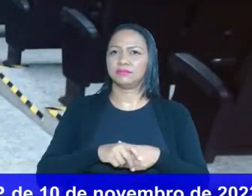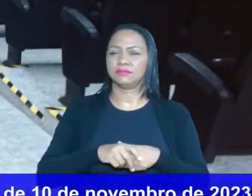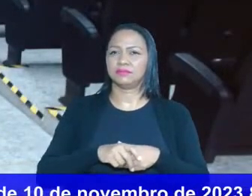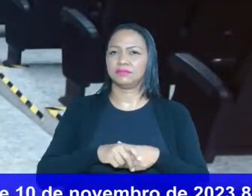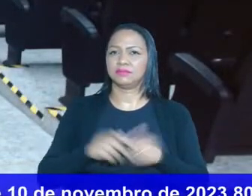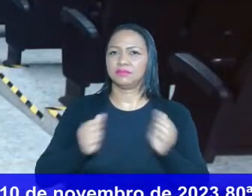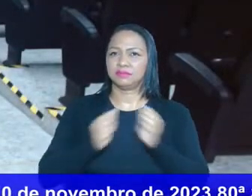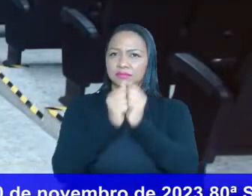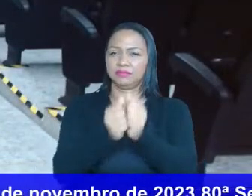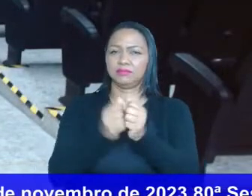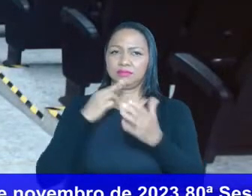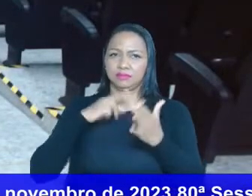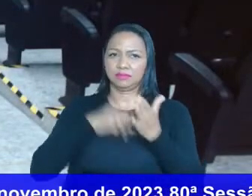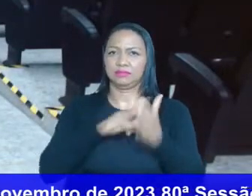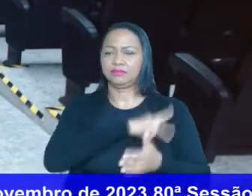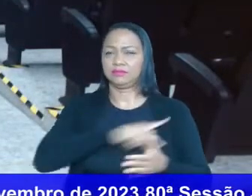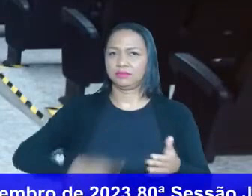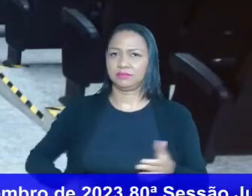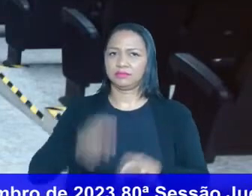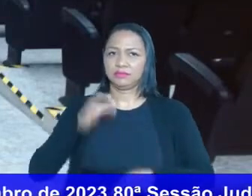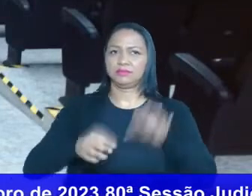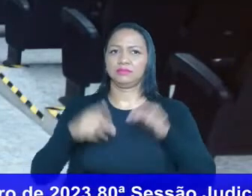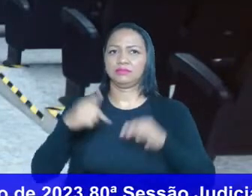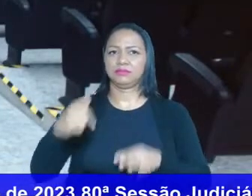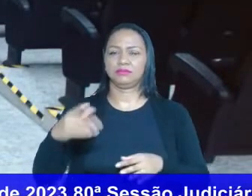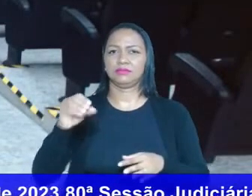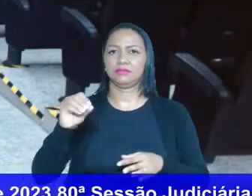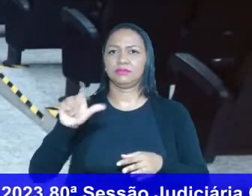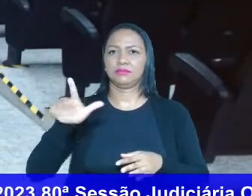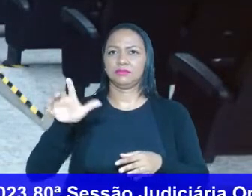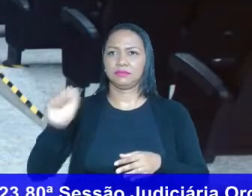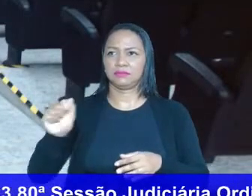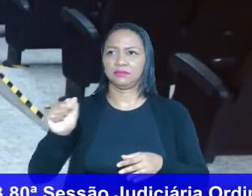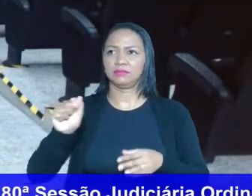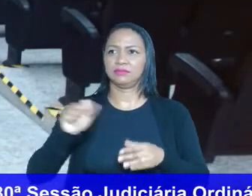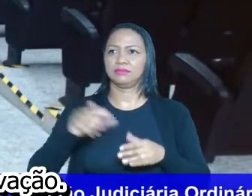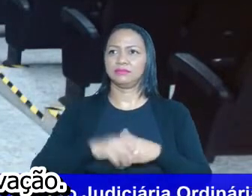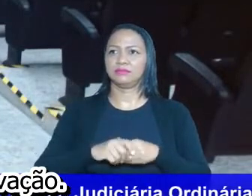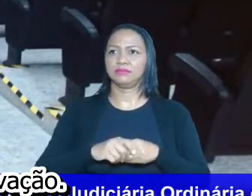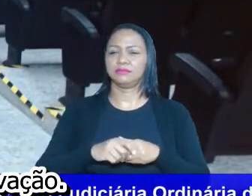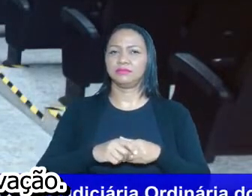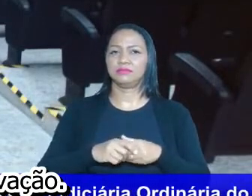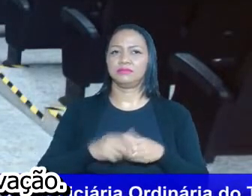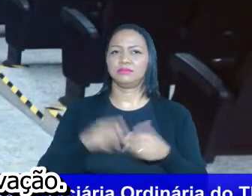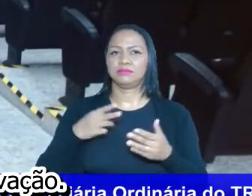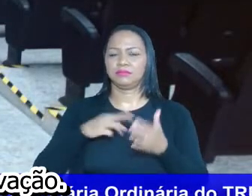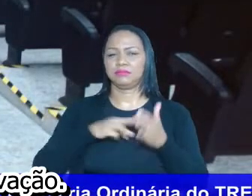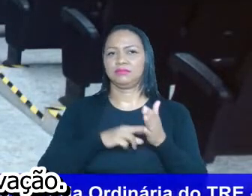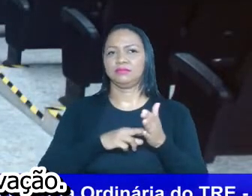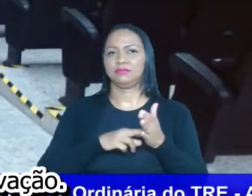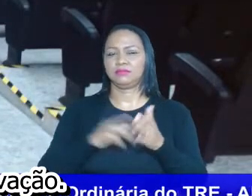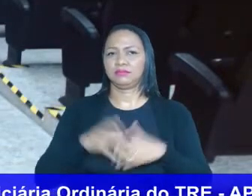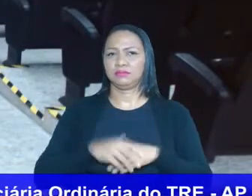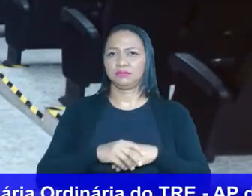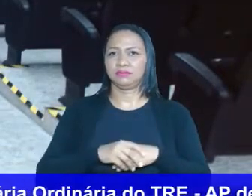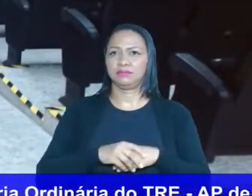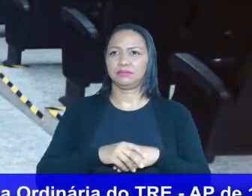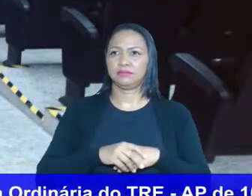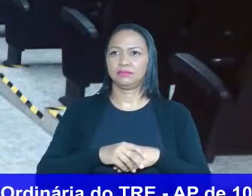Com o relator, presidente. Juíza Paola Santos. Recording stopped. Com o relator, presidente. Parou a